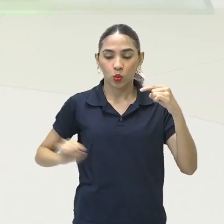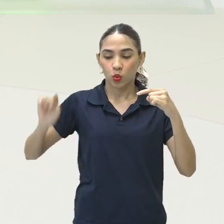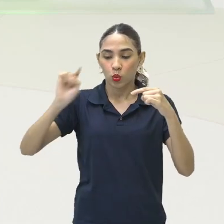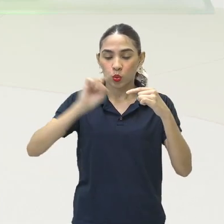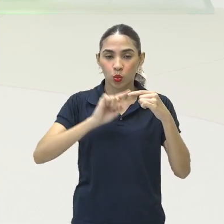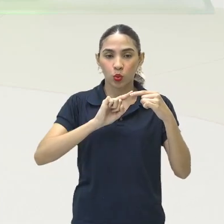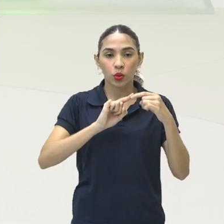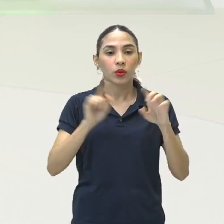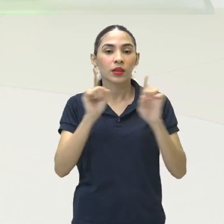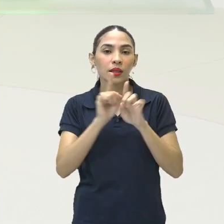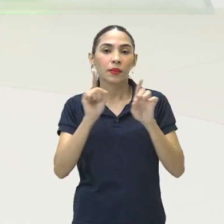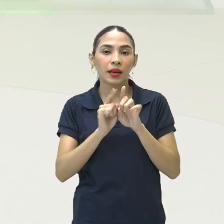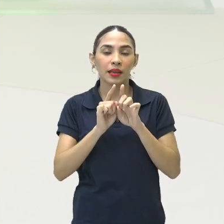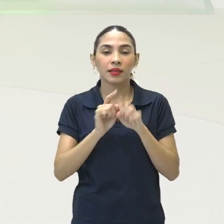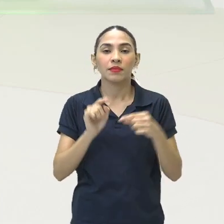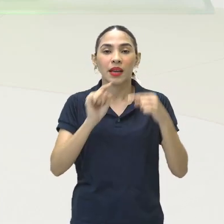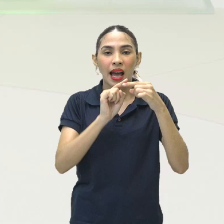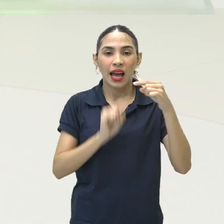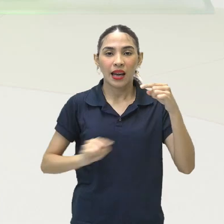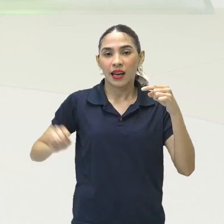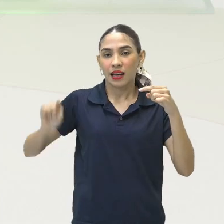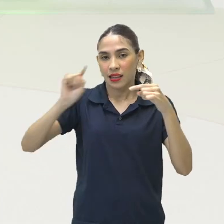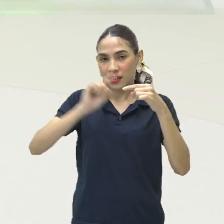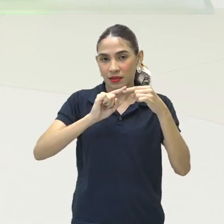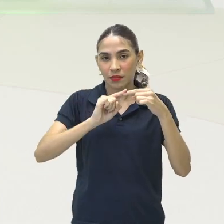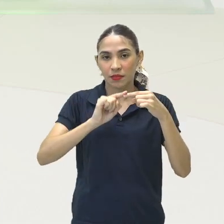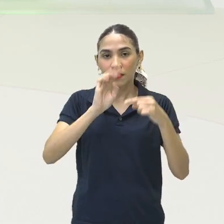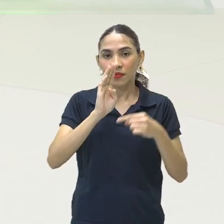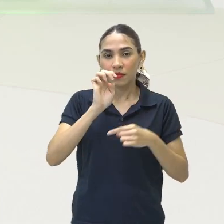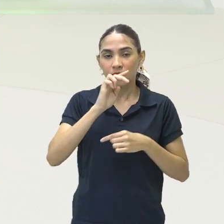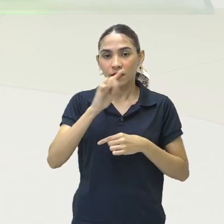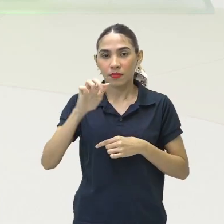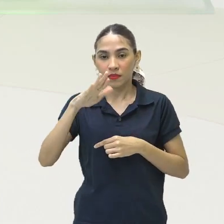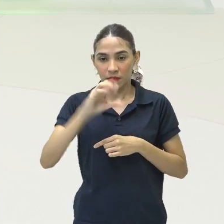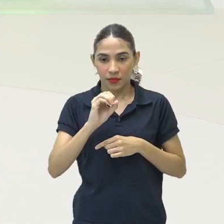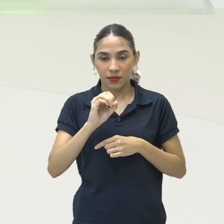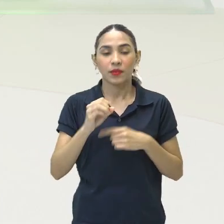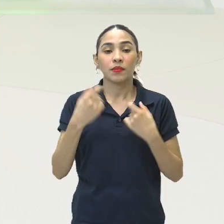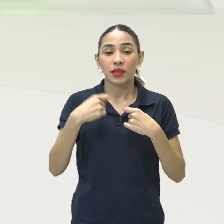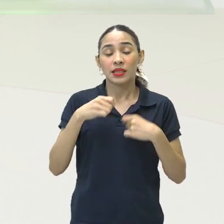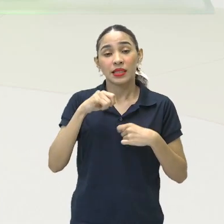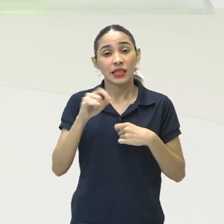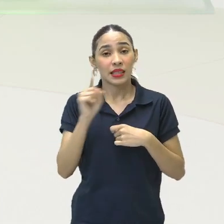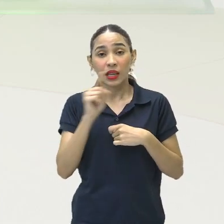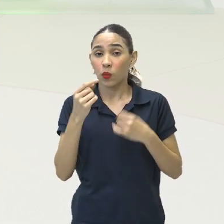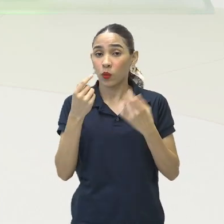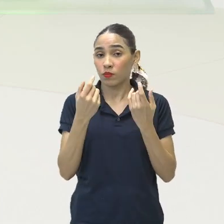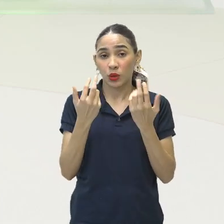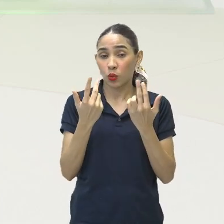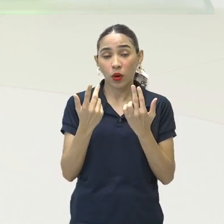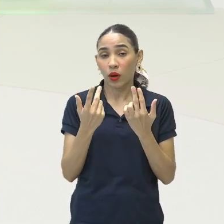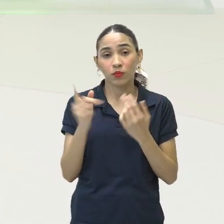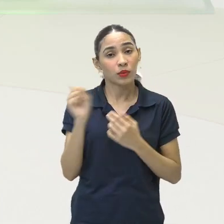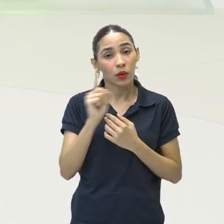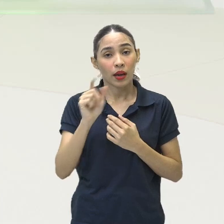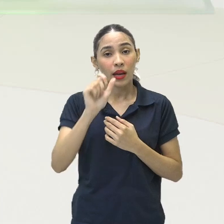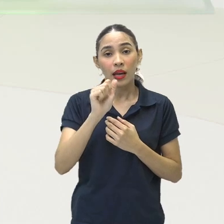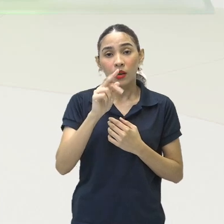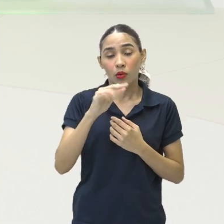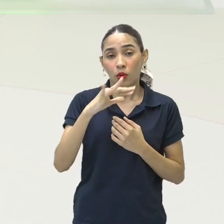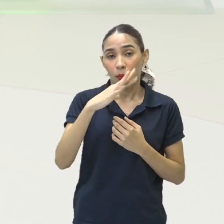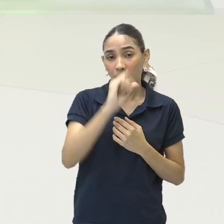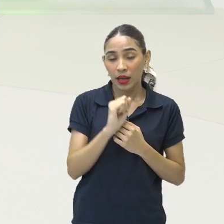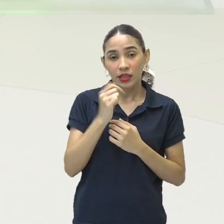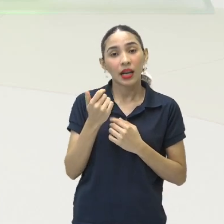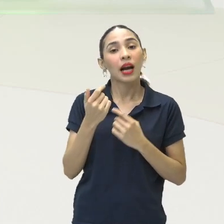chamado também de anel benzênico. O nome dele é benzeno. Tem que ter desse jeito. Se não tiver, não vai ser aromático. Então, todas